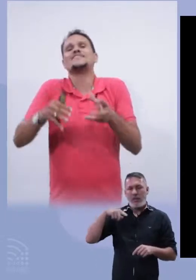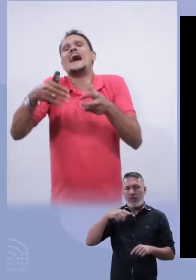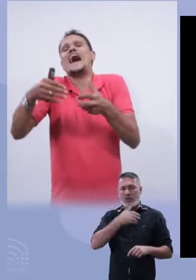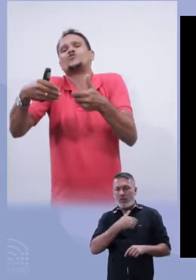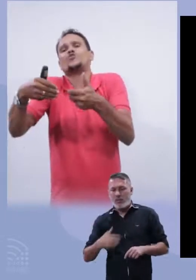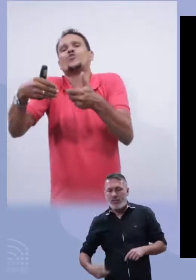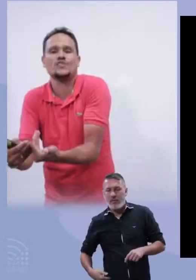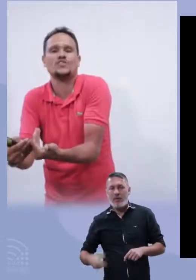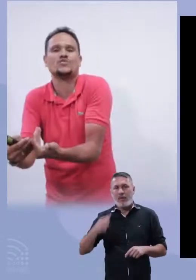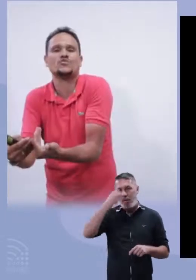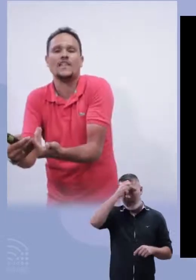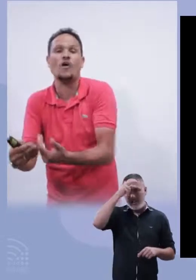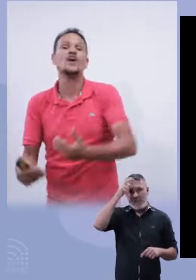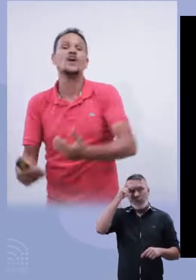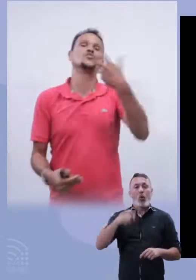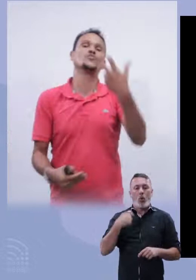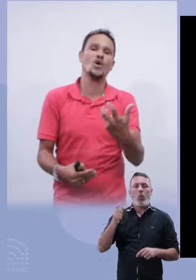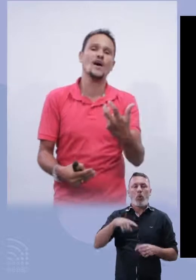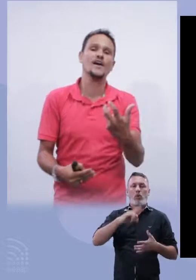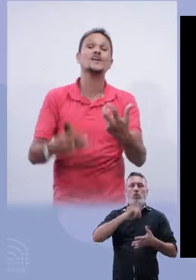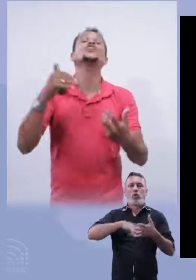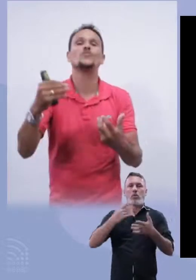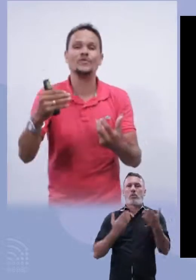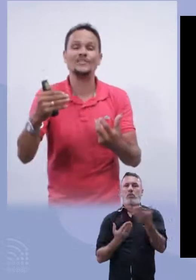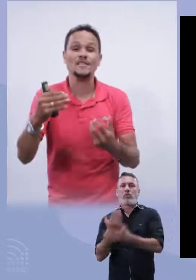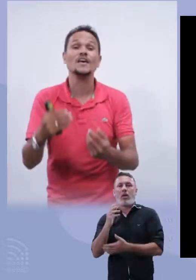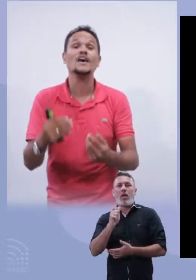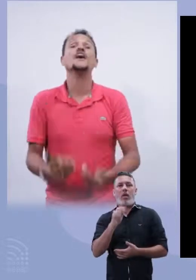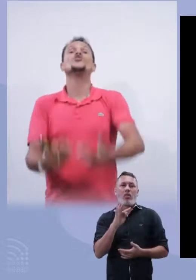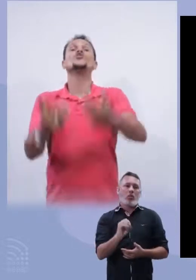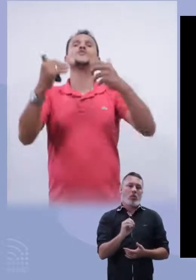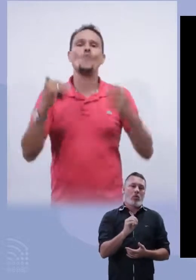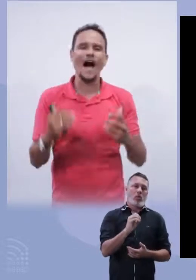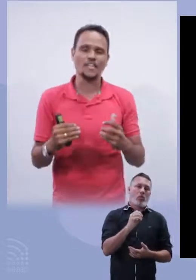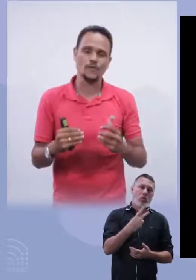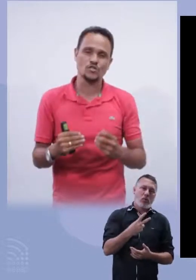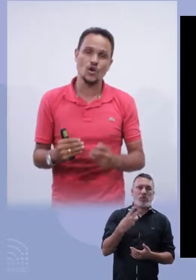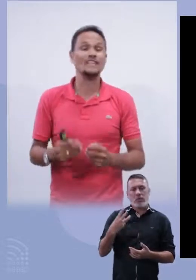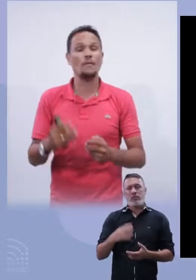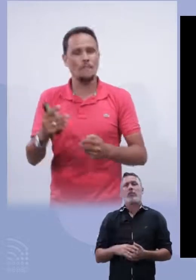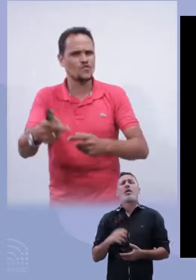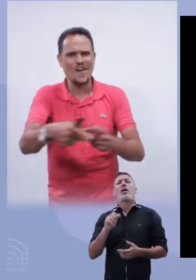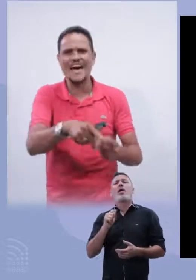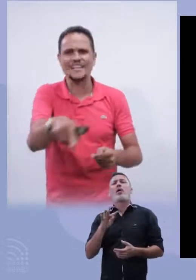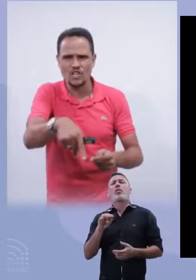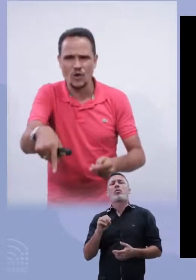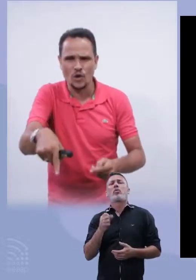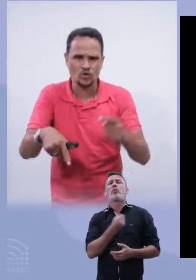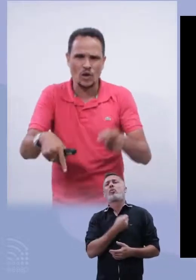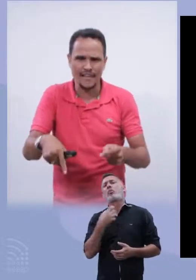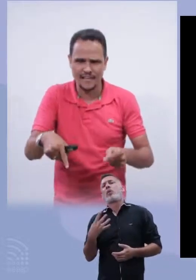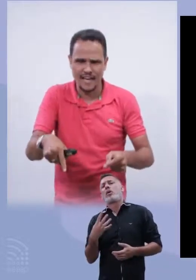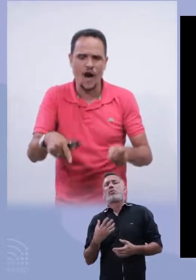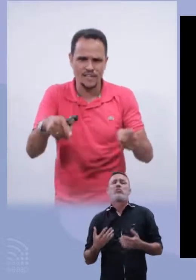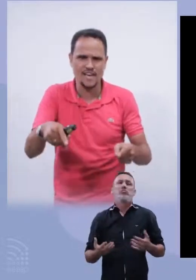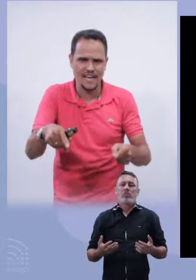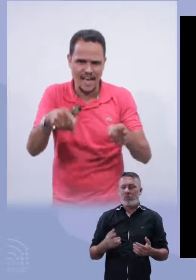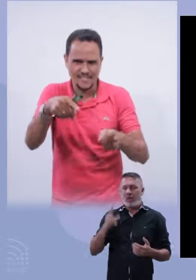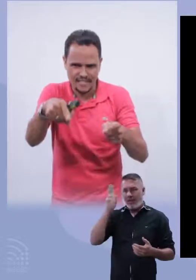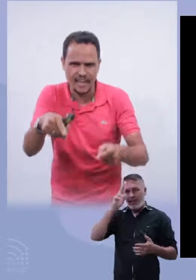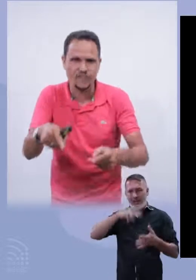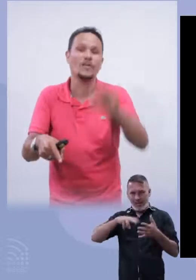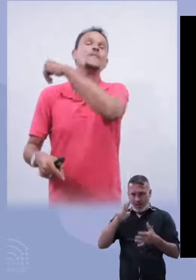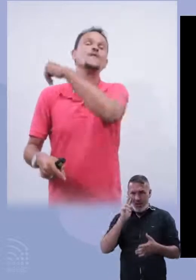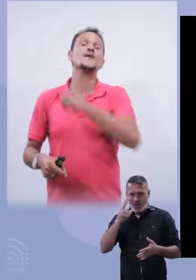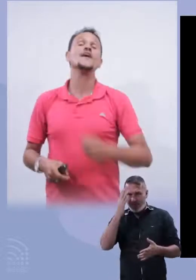vem desse ato institucional de número 2 e número 3. E o número 4, professor? Também muito falado aqui no meu livro, estou lendo aqui agora. Isso aí,